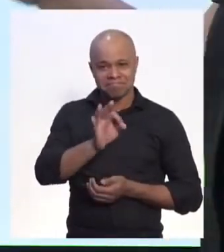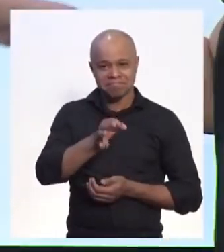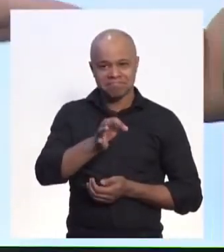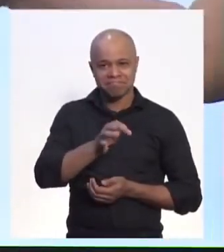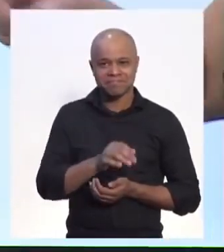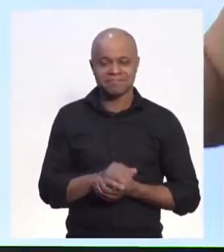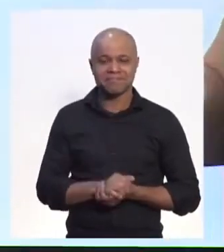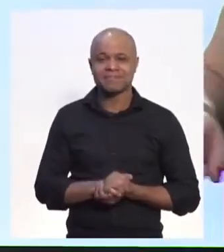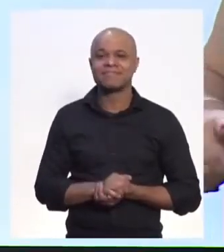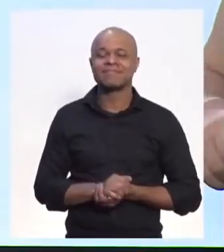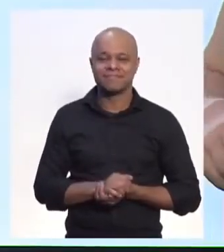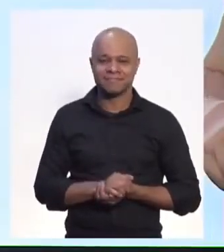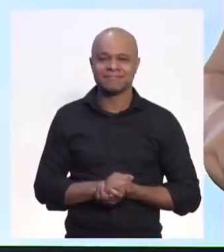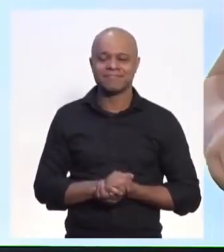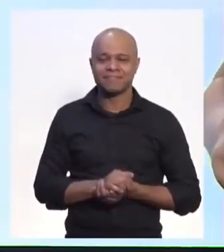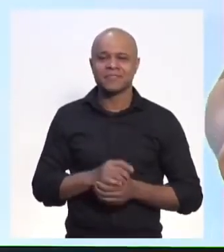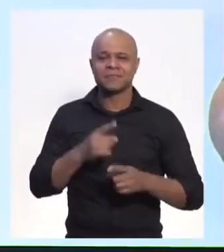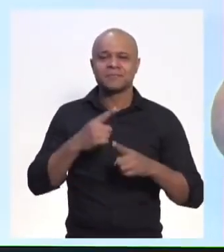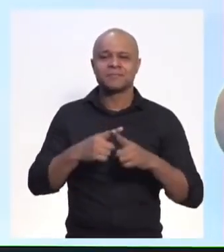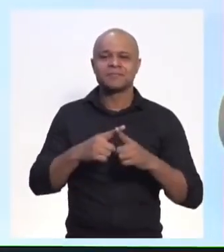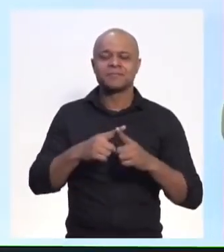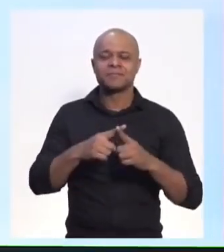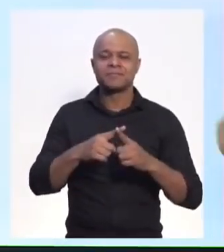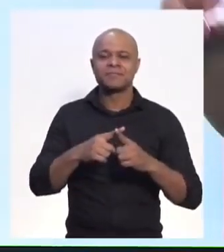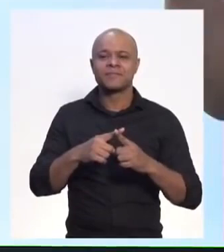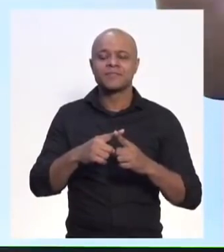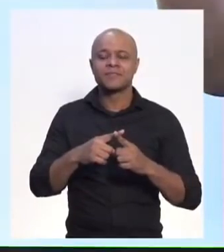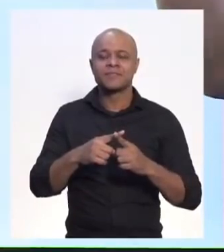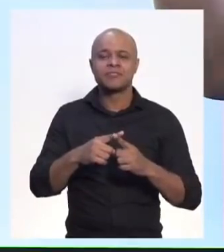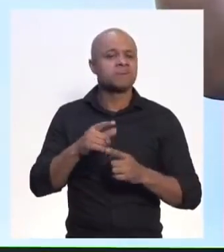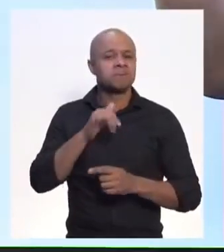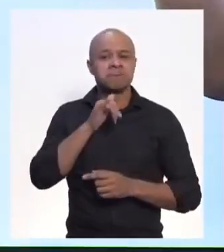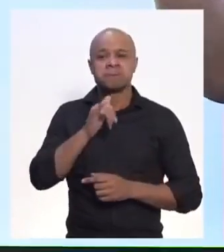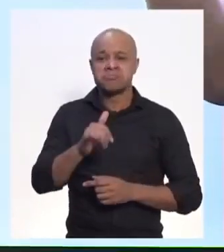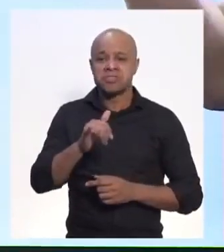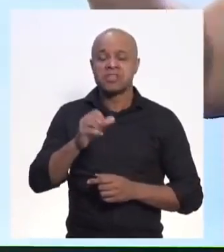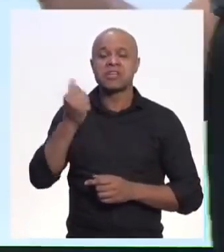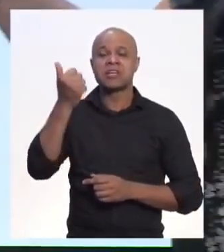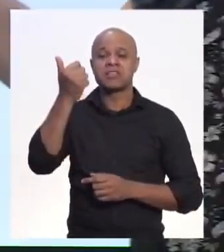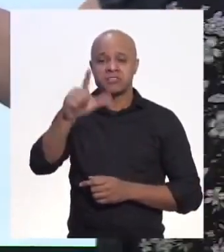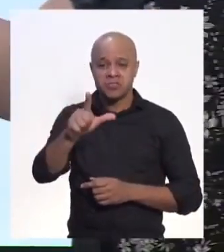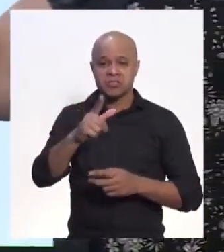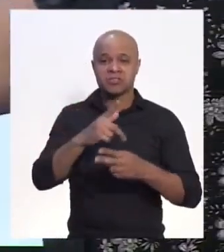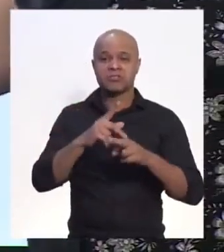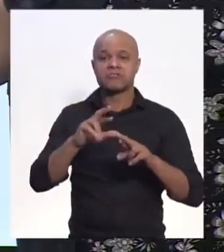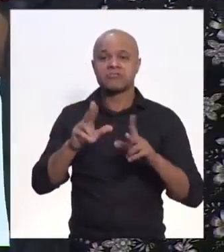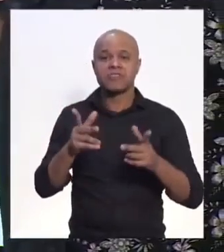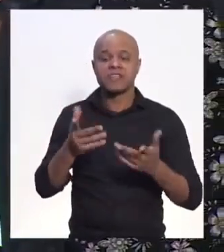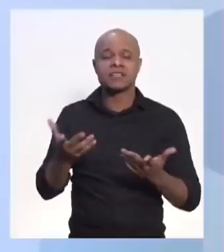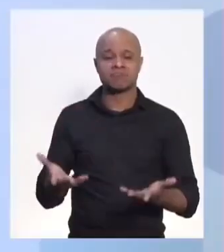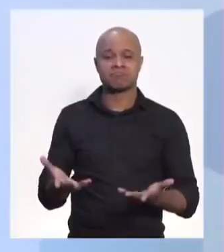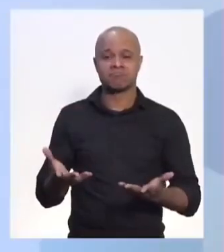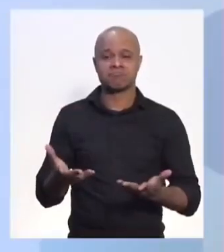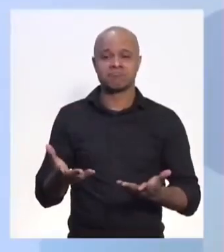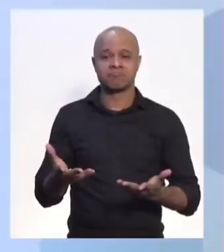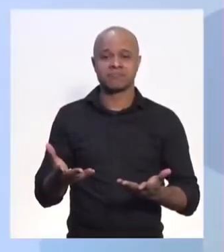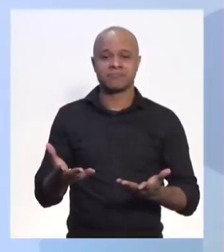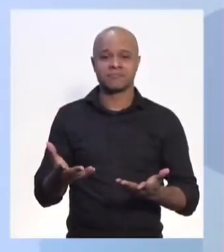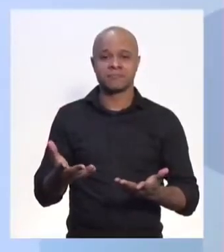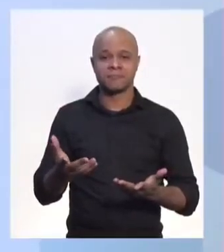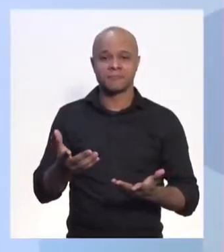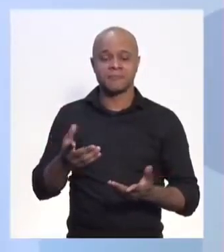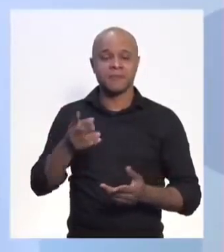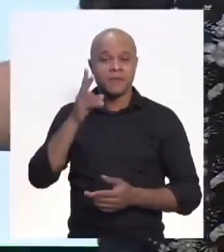Correto. Por que eu não posso dizer que as demais não estão, sem dar spoiler, antes que você brigue comigo? Não vou brigar, não. Vamos olhar